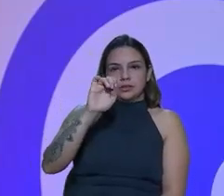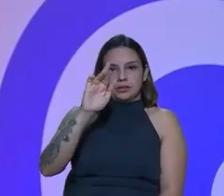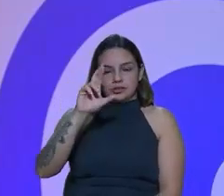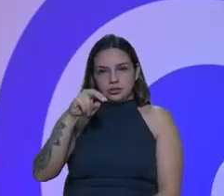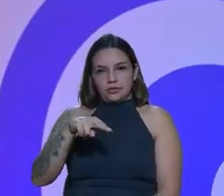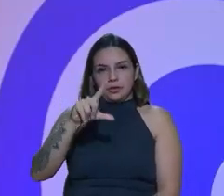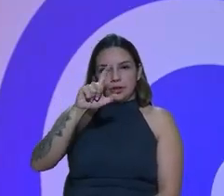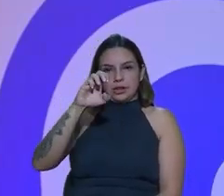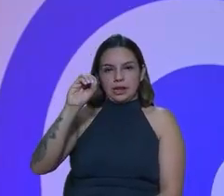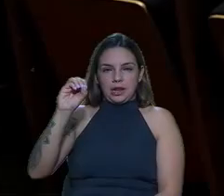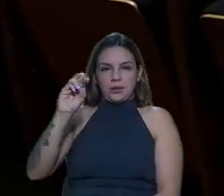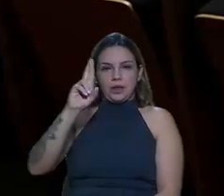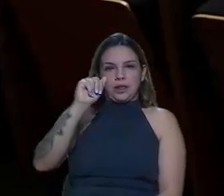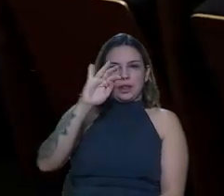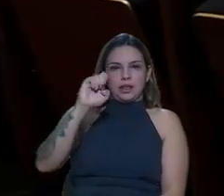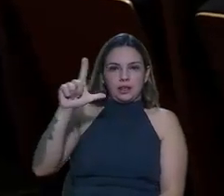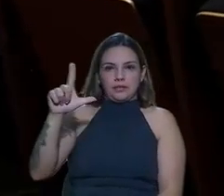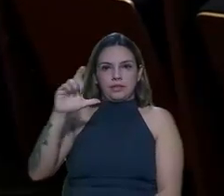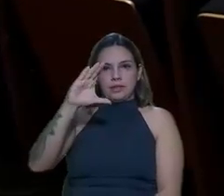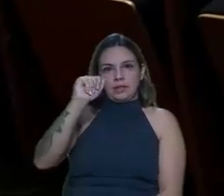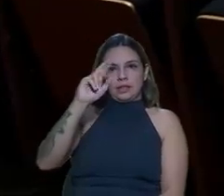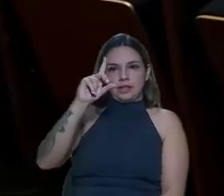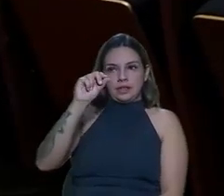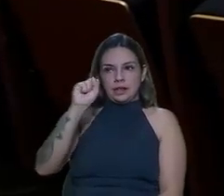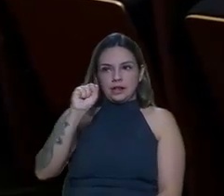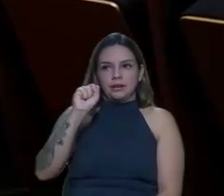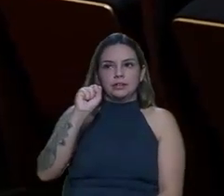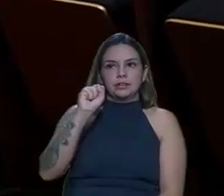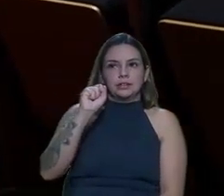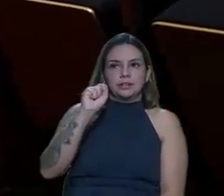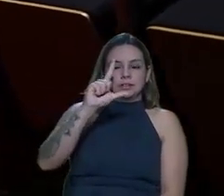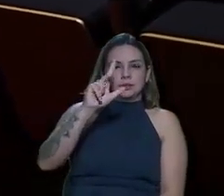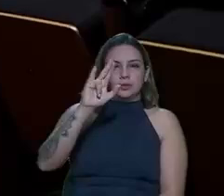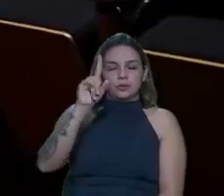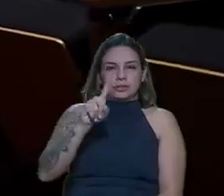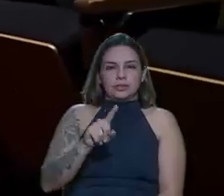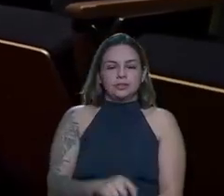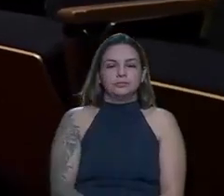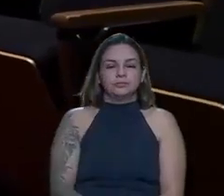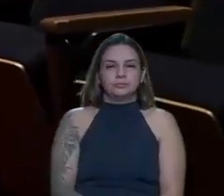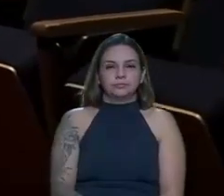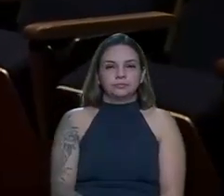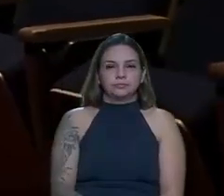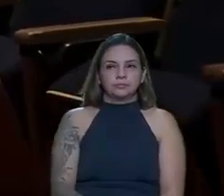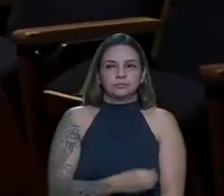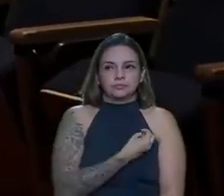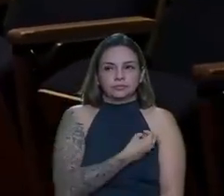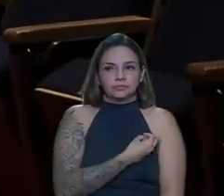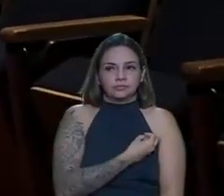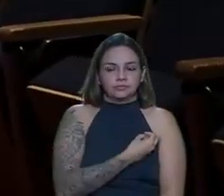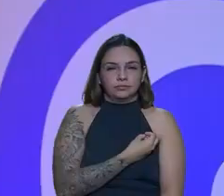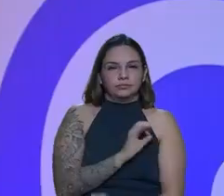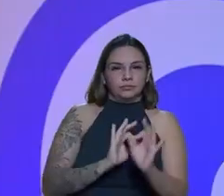Tenório, Léo Cunha, Rafael Noli, Carlos Vinícius Santos da Silva e Luiz Humberto França. Nas presenças